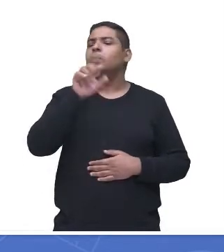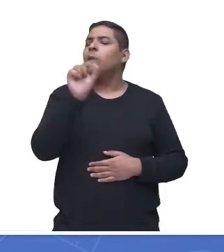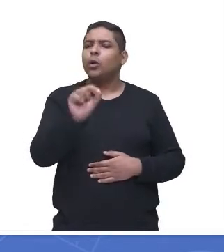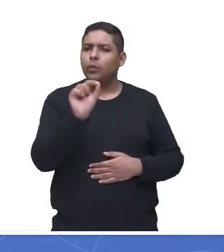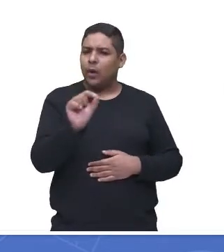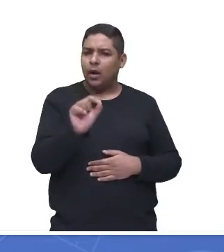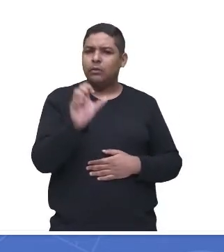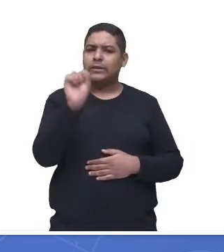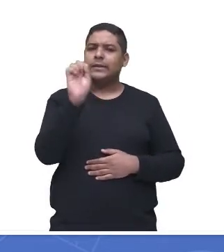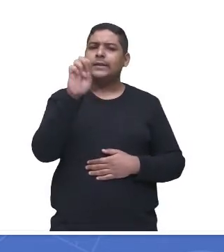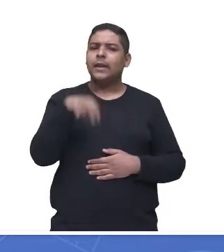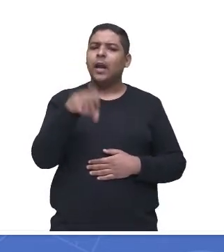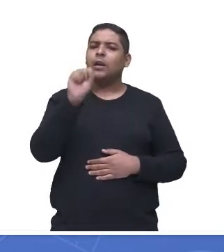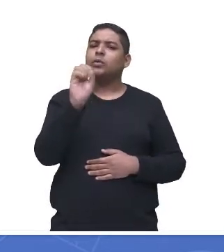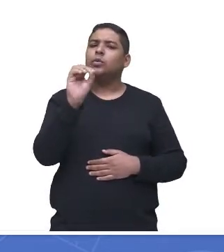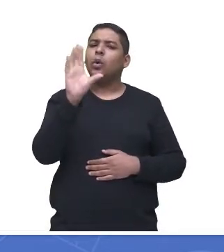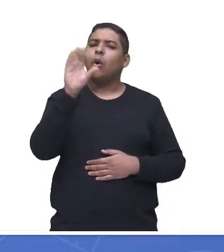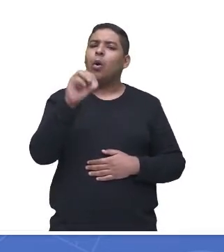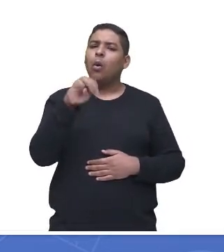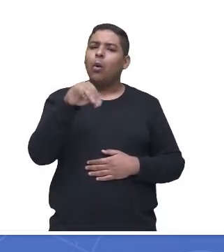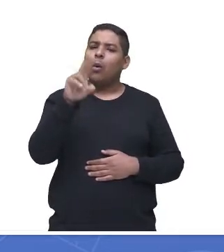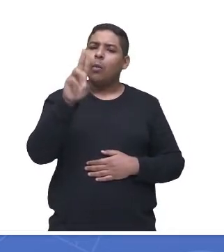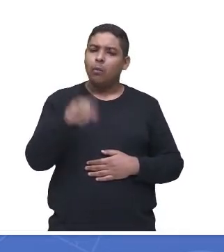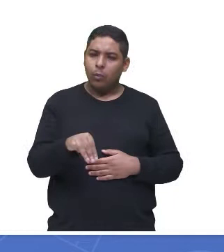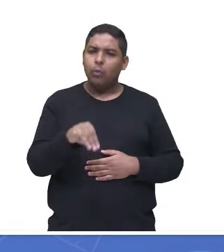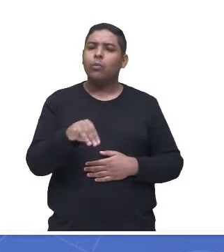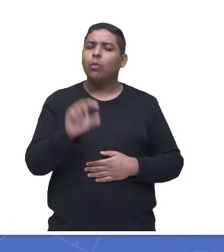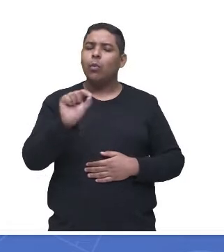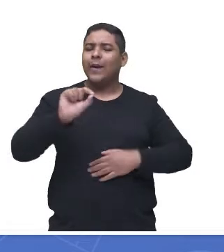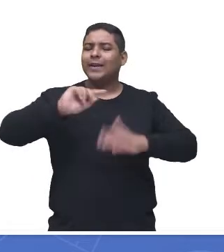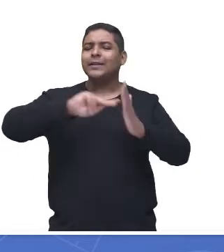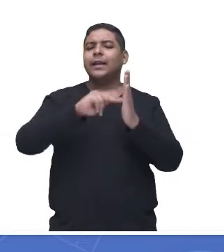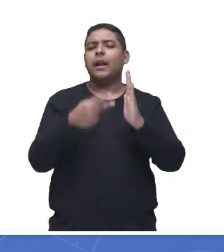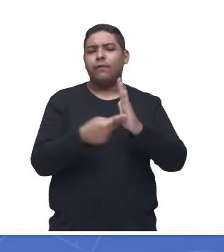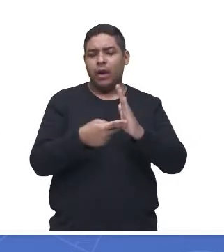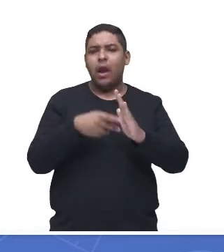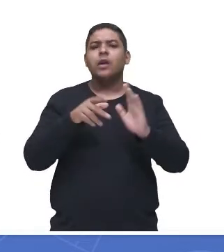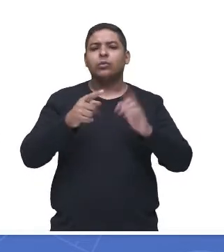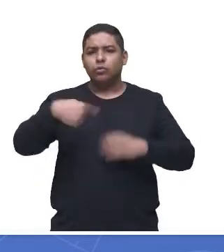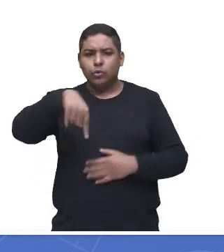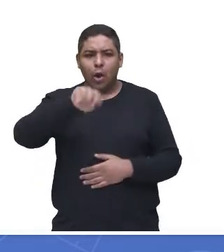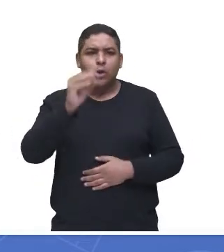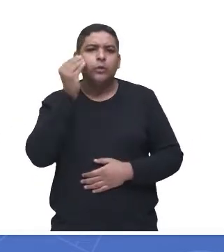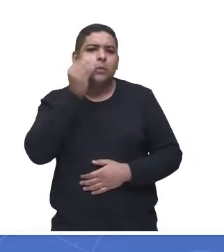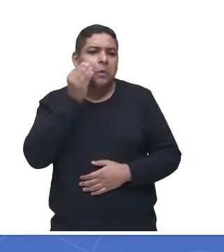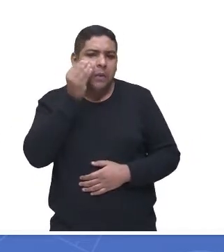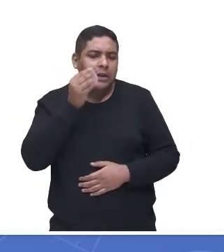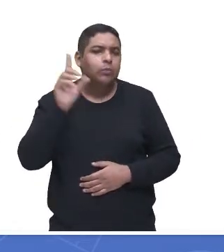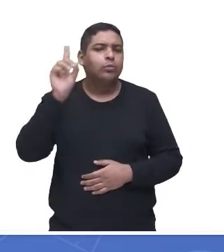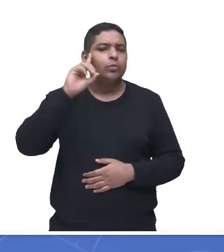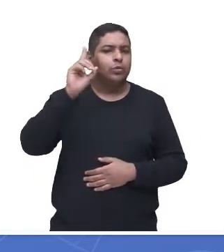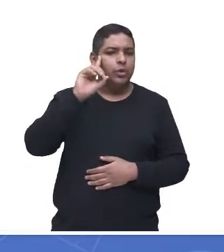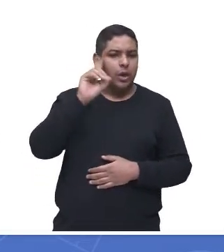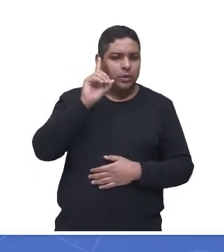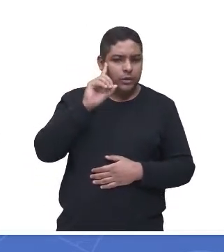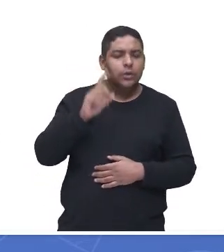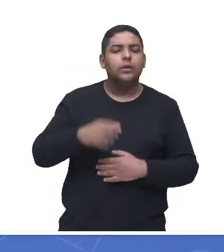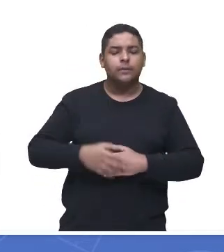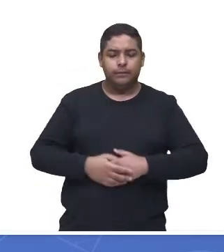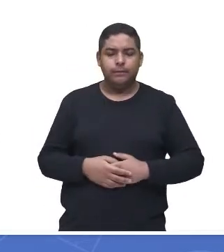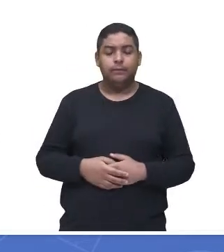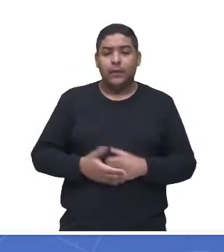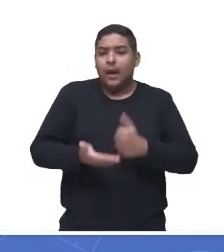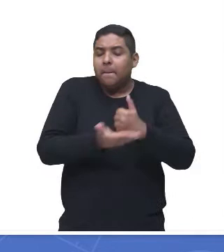ou seja, do comum daquilo que nós experimentamos no nosso dia a dia. Então, ela é baseada